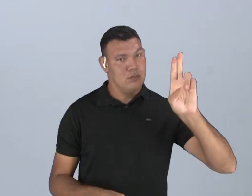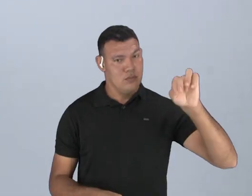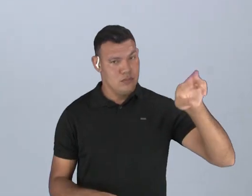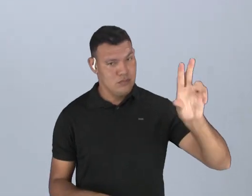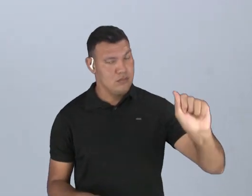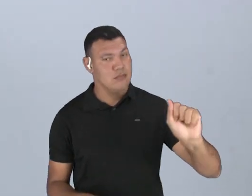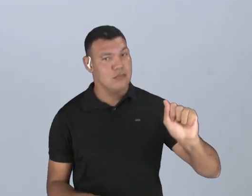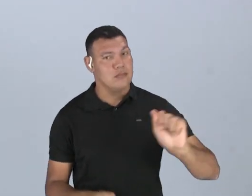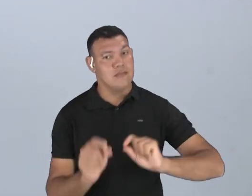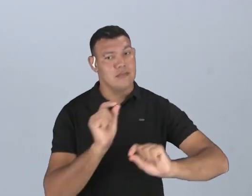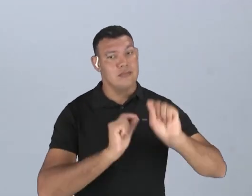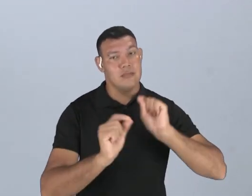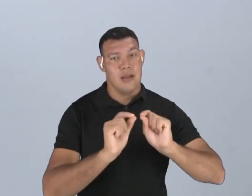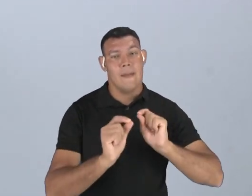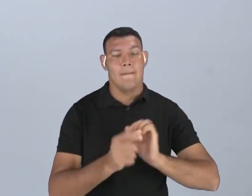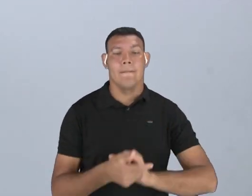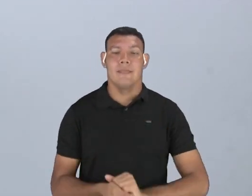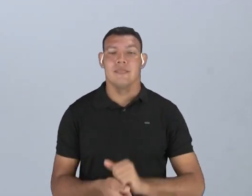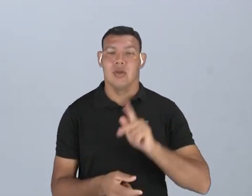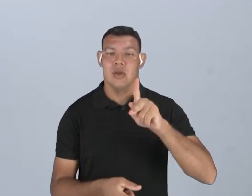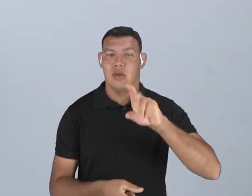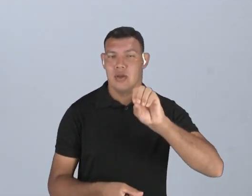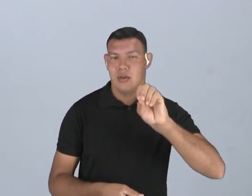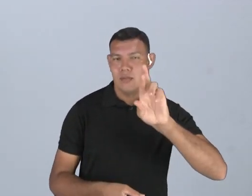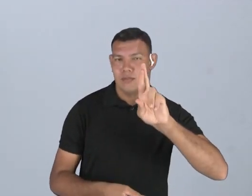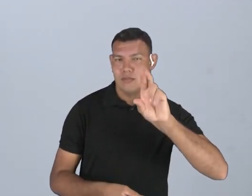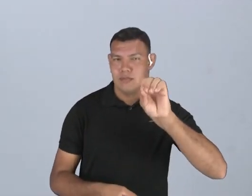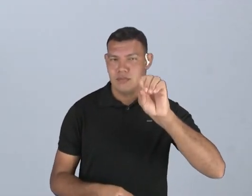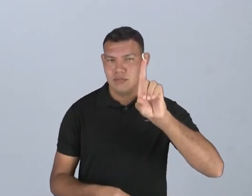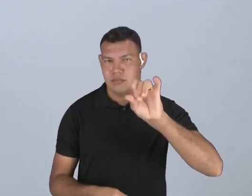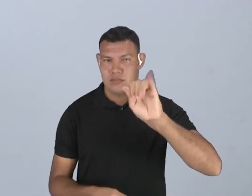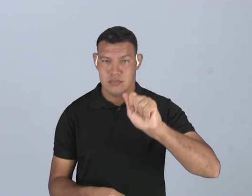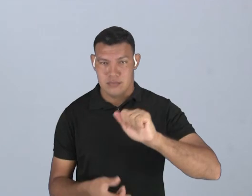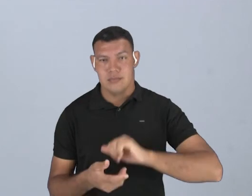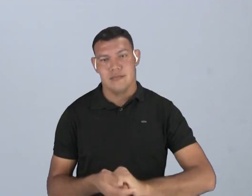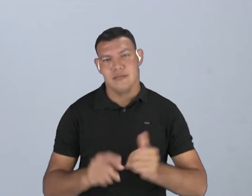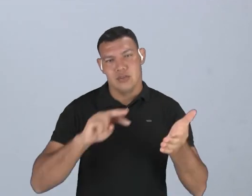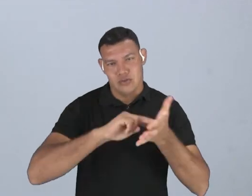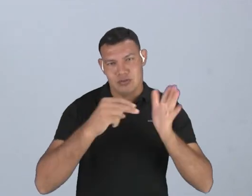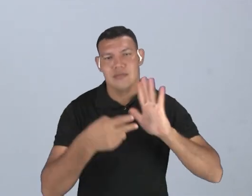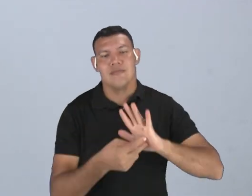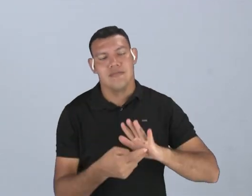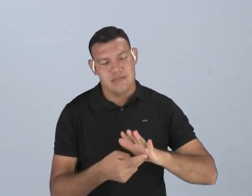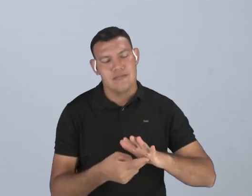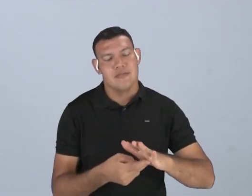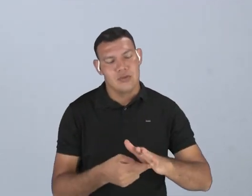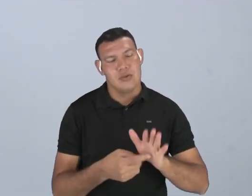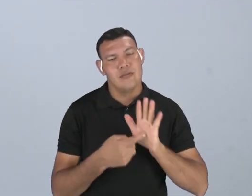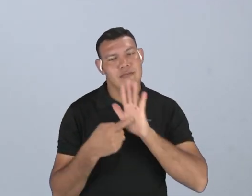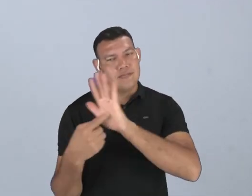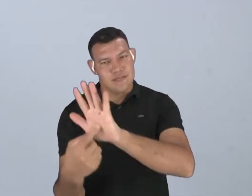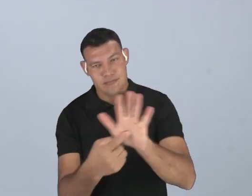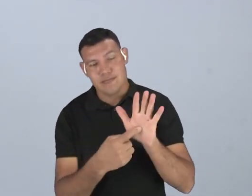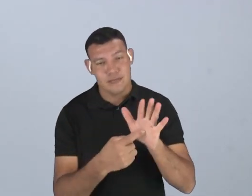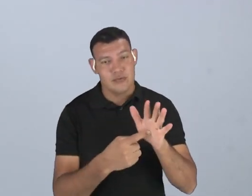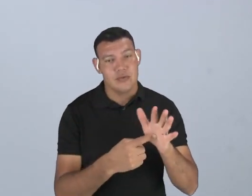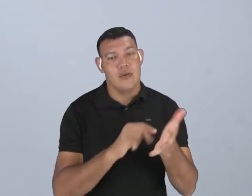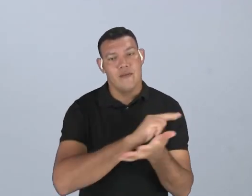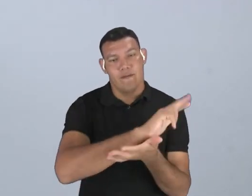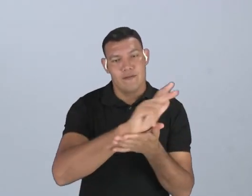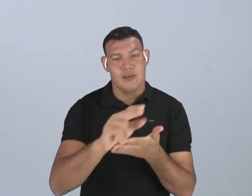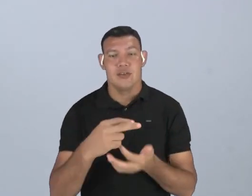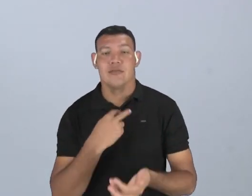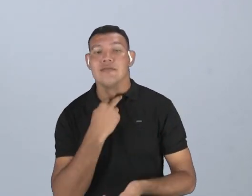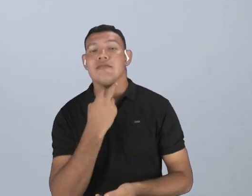paródico que nos faz entender o que significa isso na linguagem da polifonia no discurso, tá